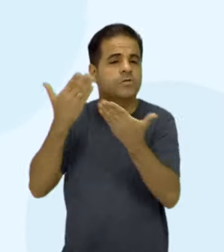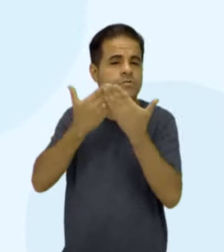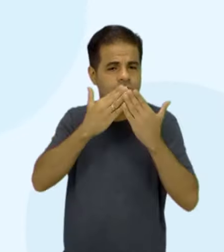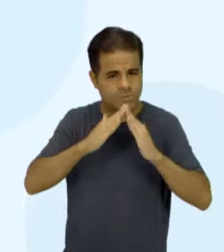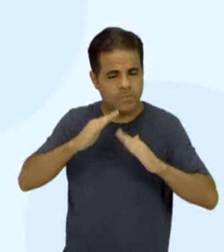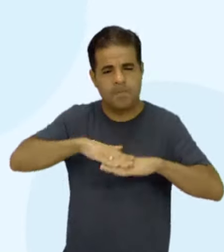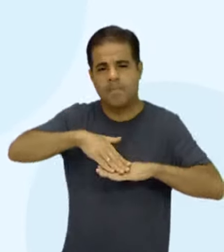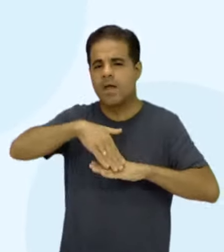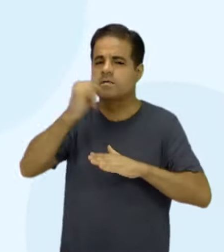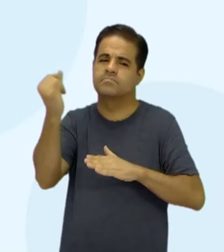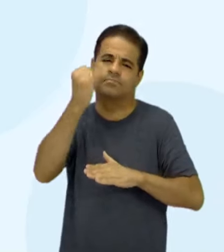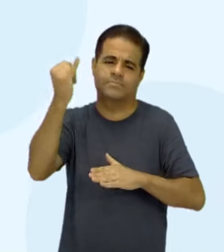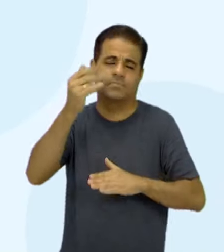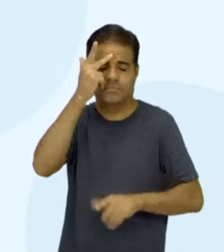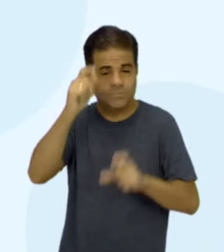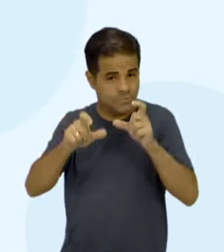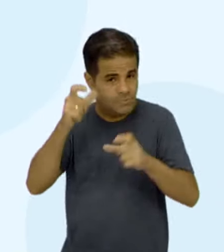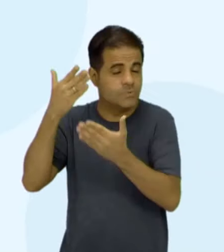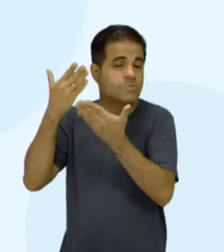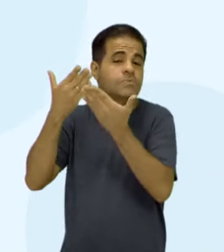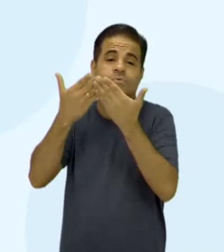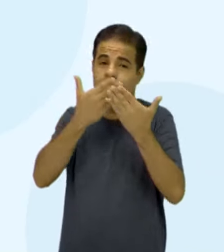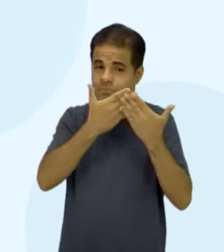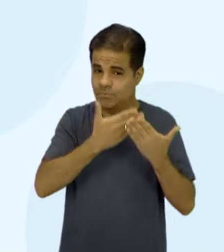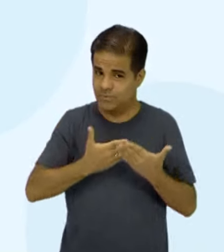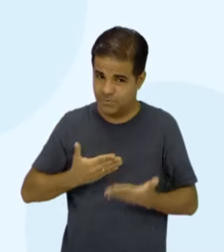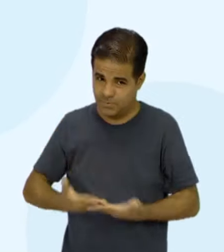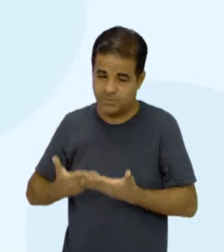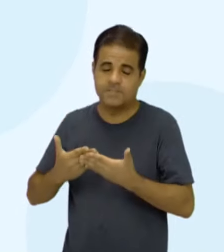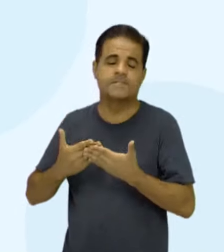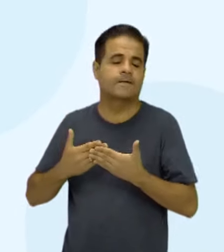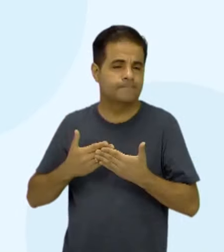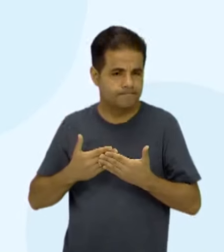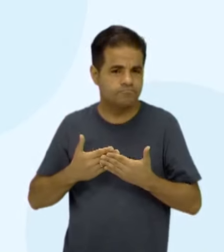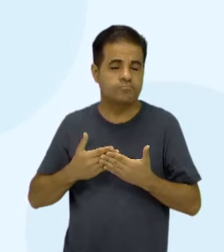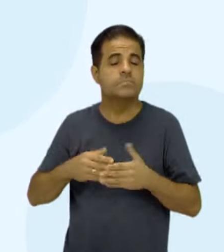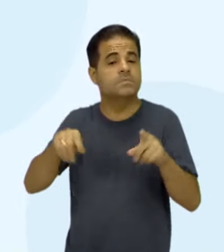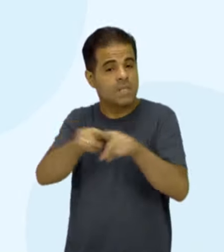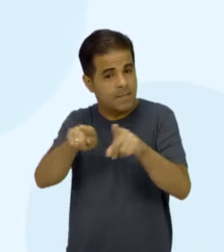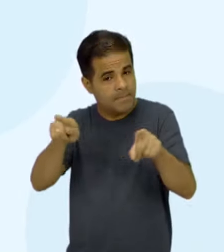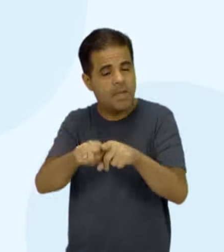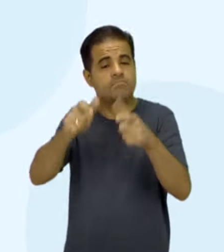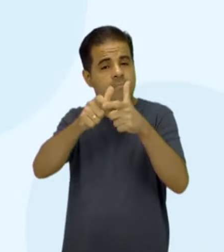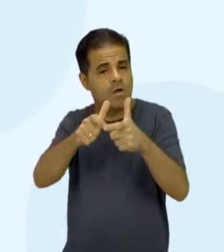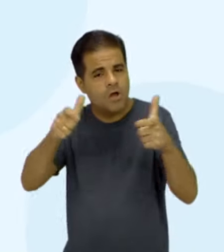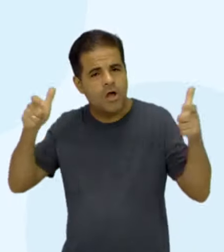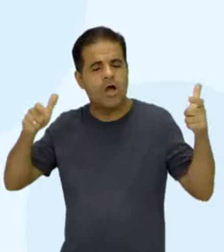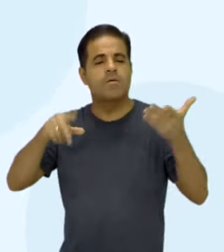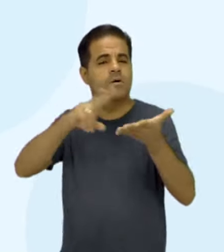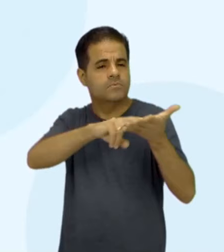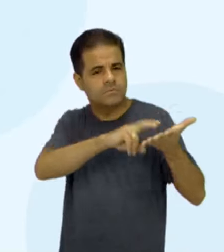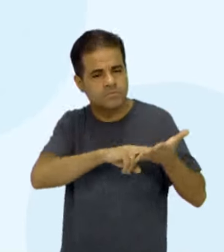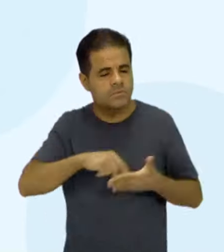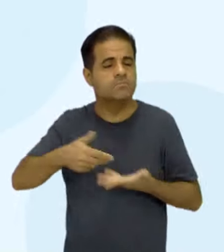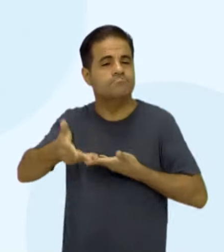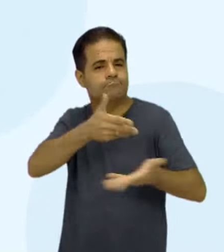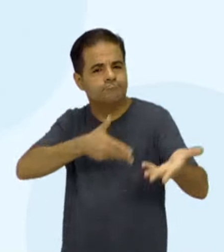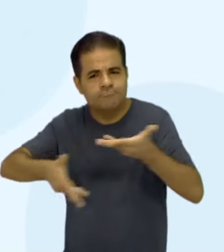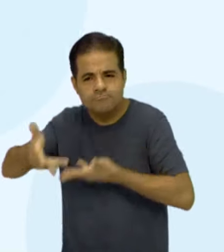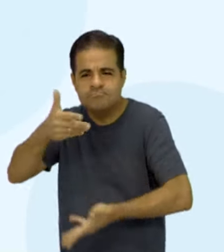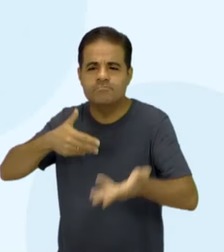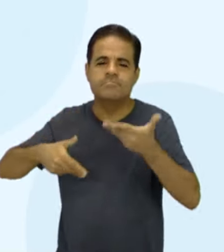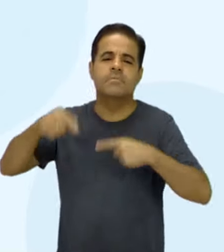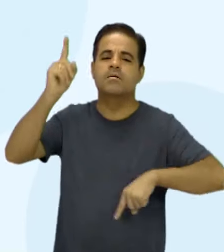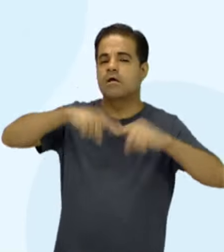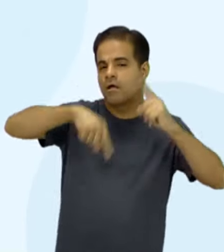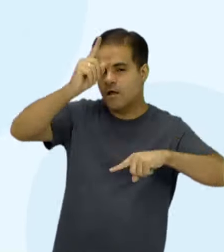aquele material que é mais importante para o estudante é no IX perder qualquer lugar também a expandimos vocabulário com relação